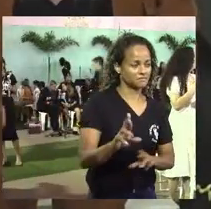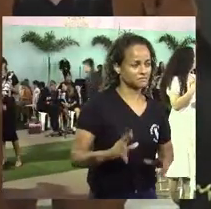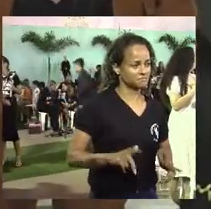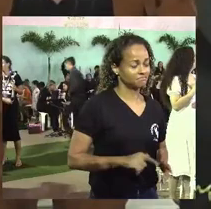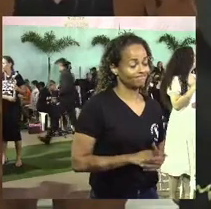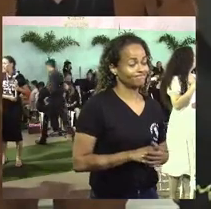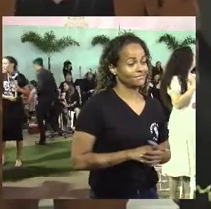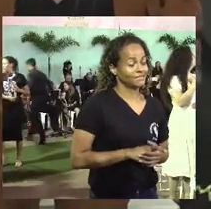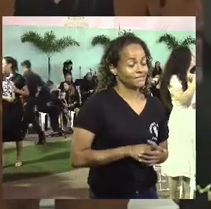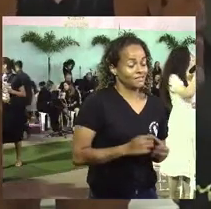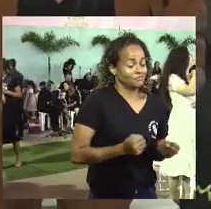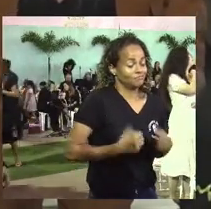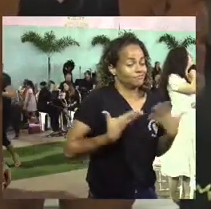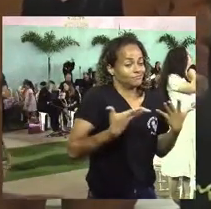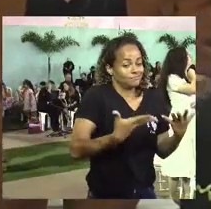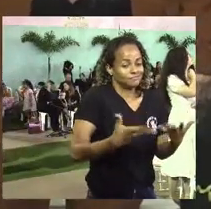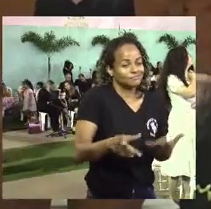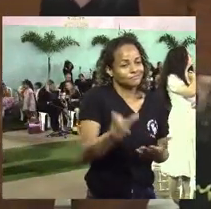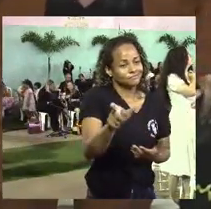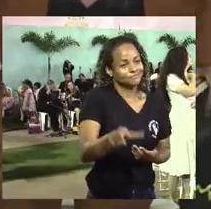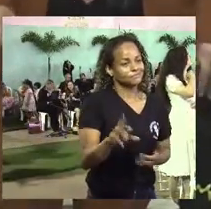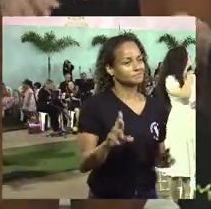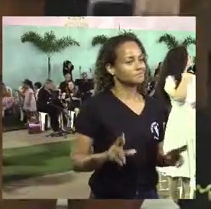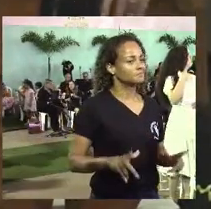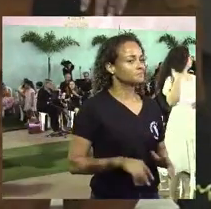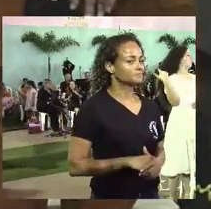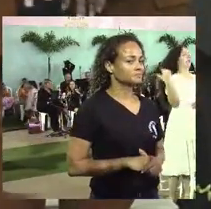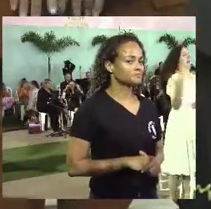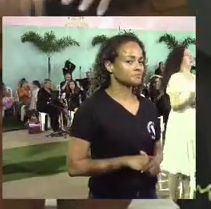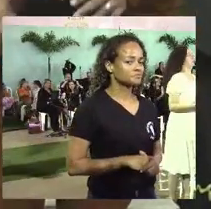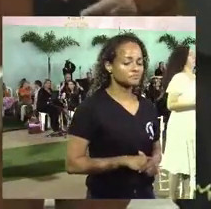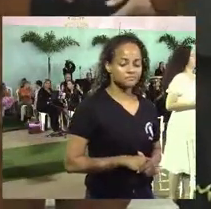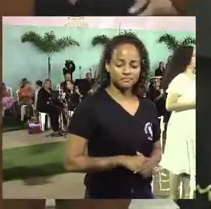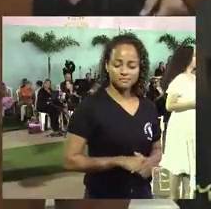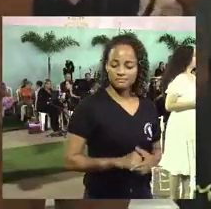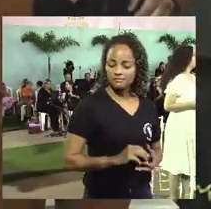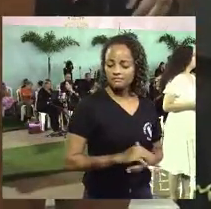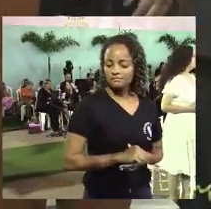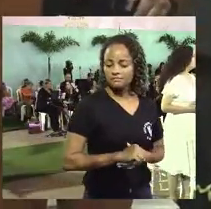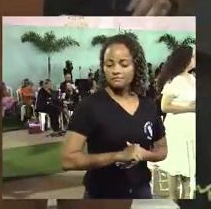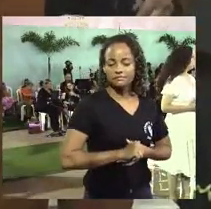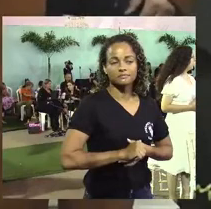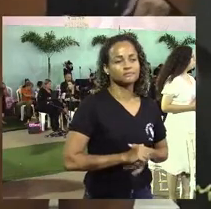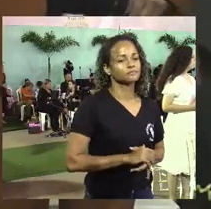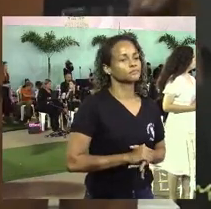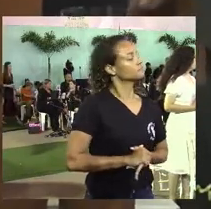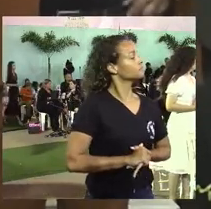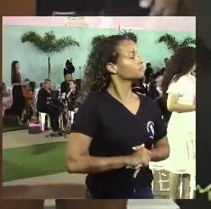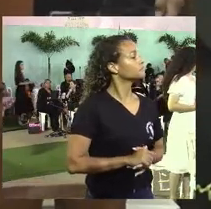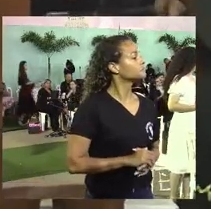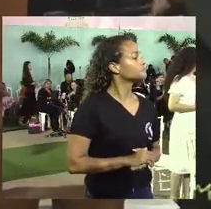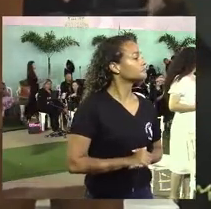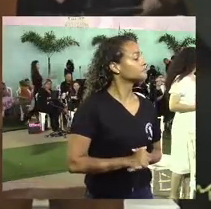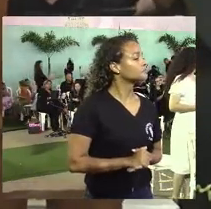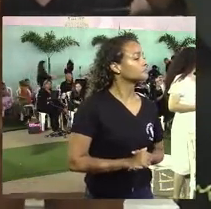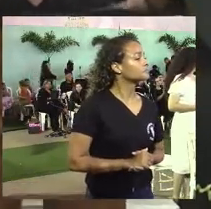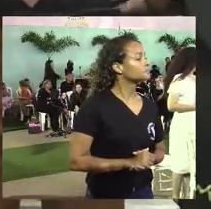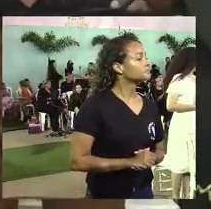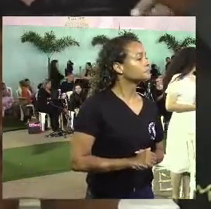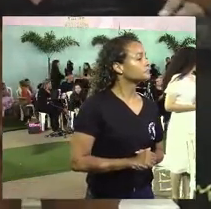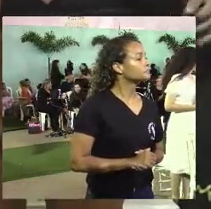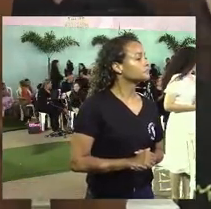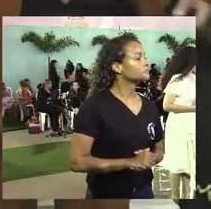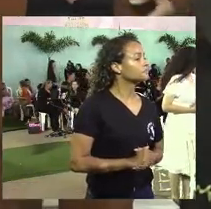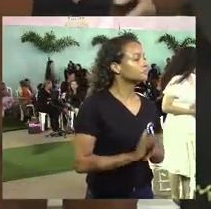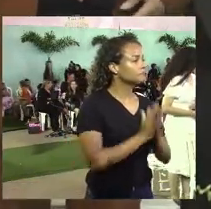uma graça é um mistério de onde do pastor do pastor e não é isso aí é o mistério